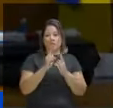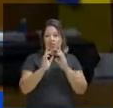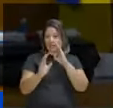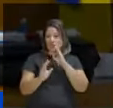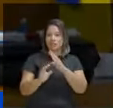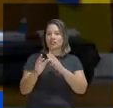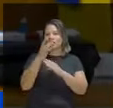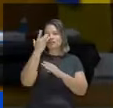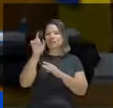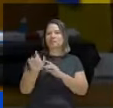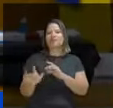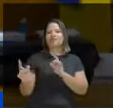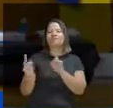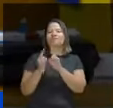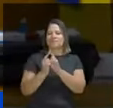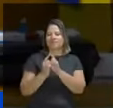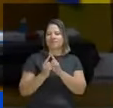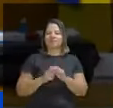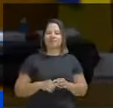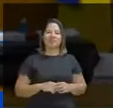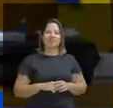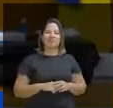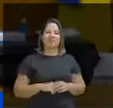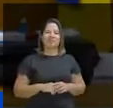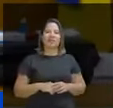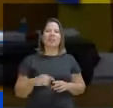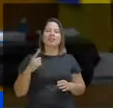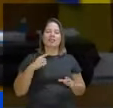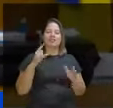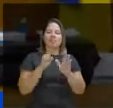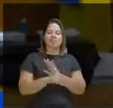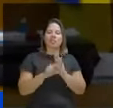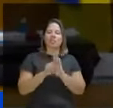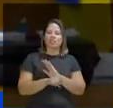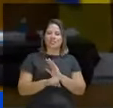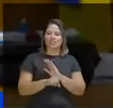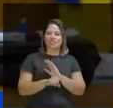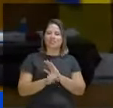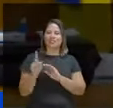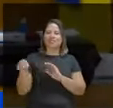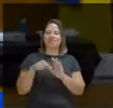cidadão. Da pesquisa de satisfação em nossos